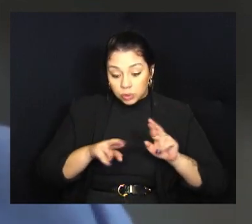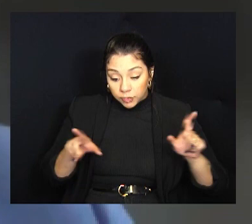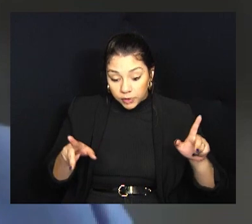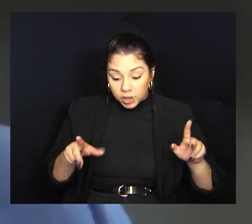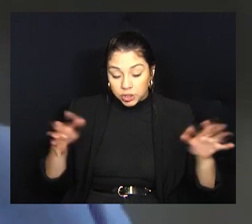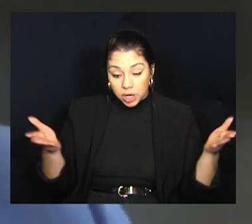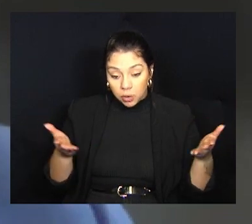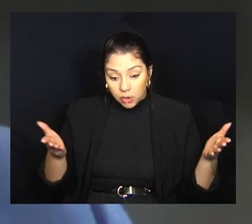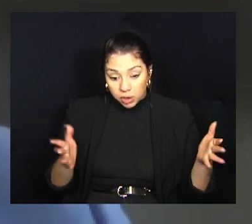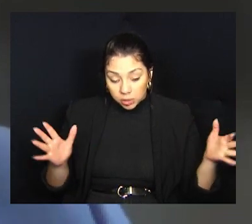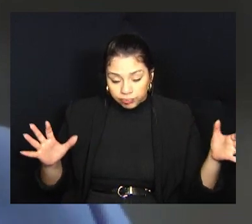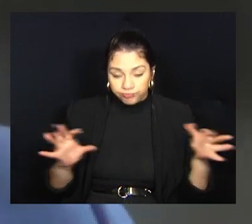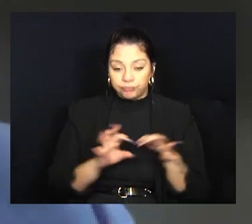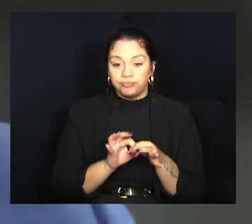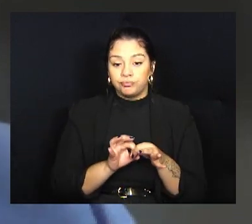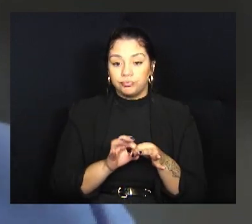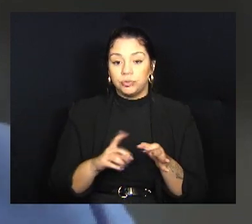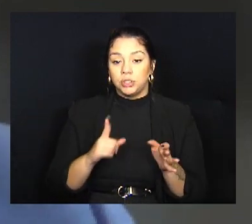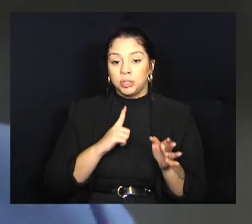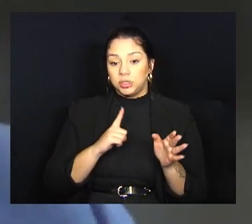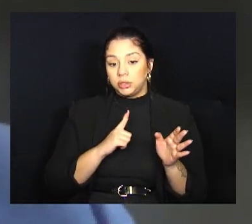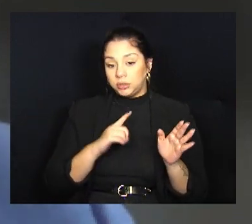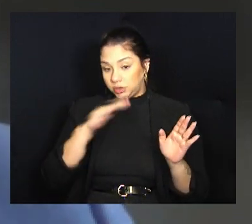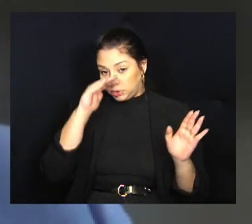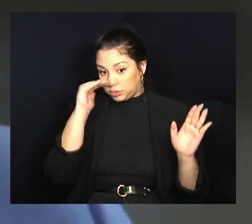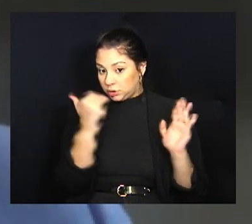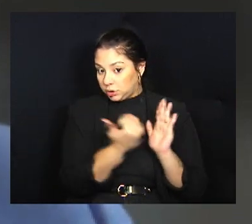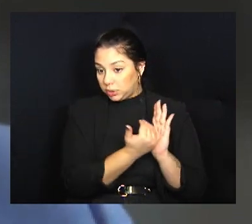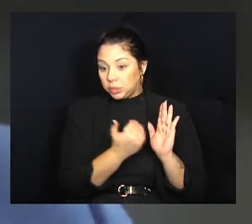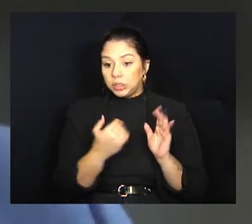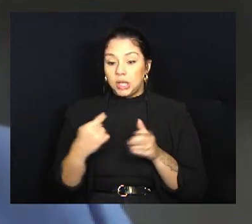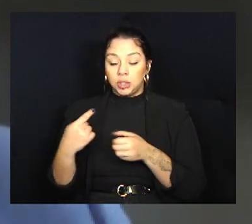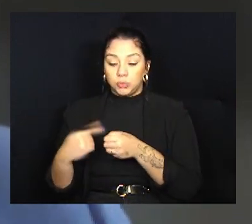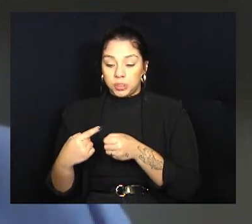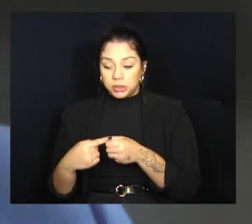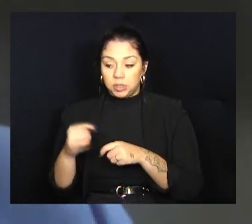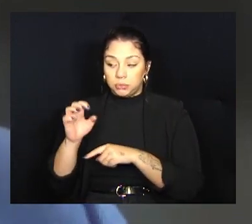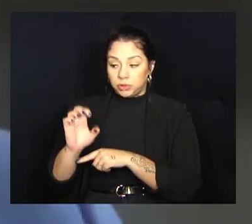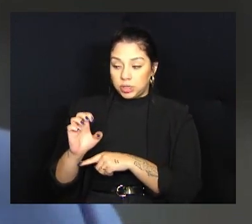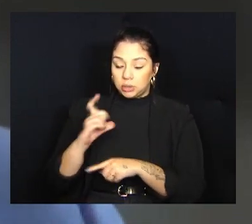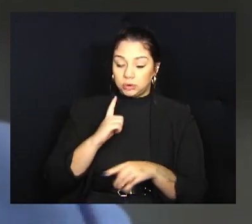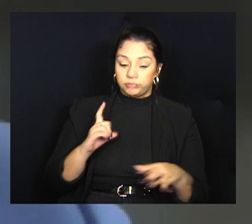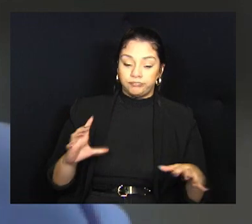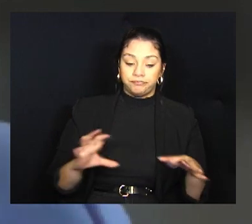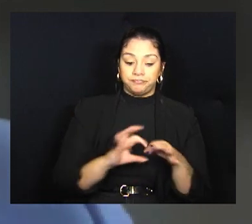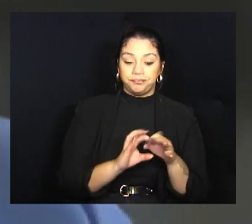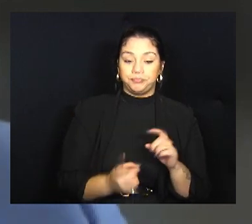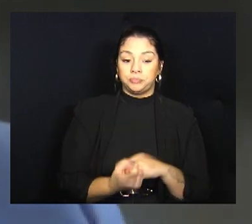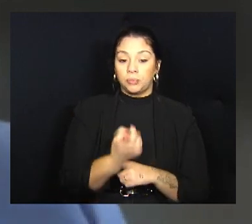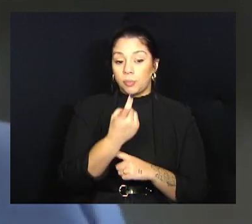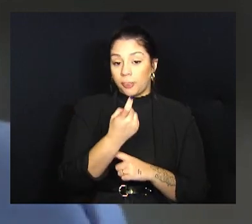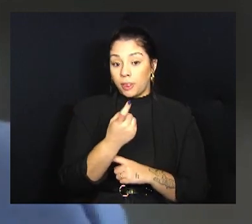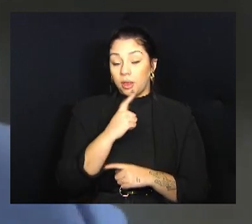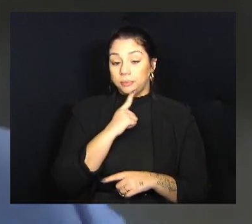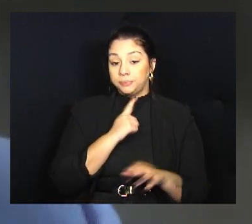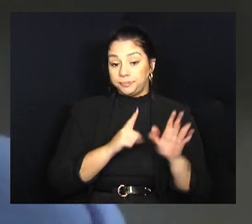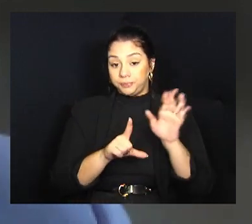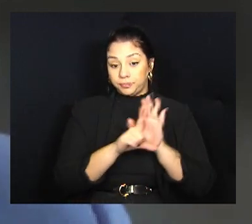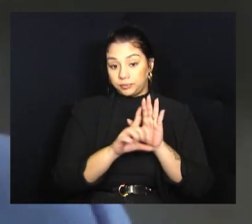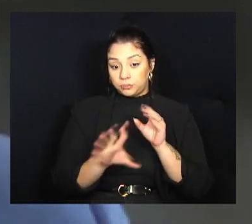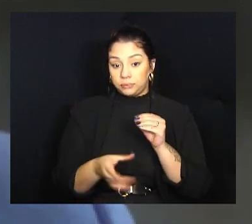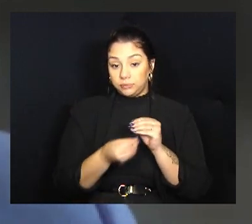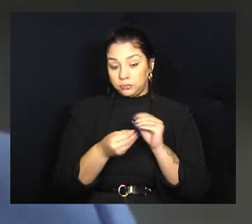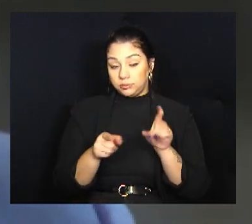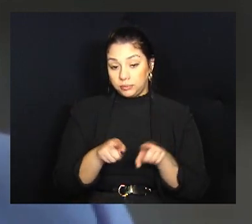unificar, para ter obediência de municípios e estados, ter uma unificação, ter legislação complementar,